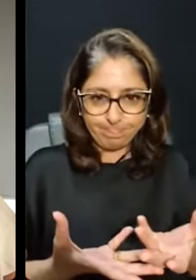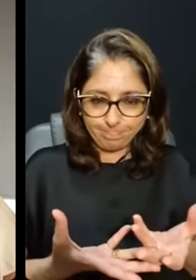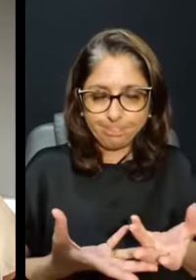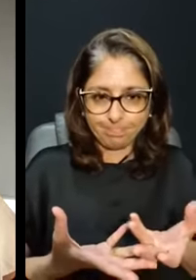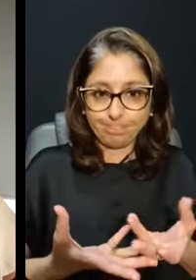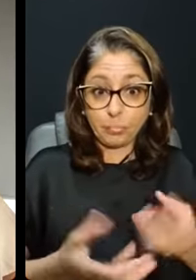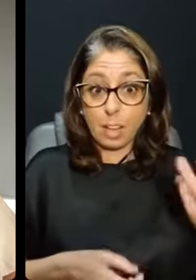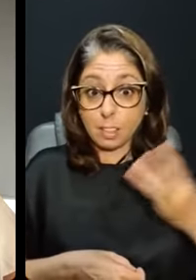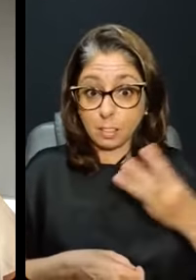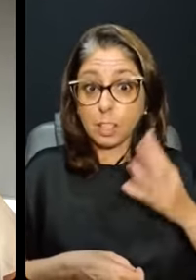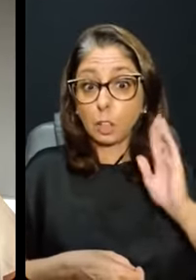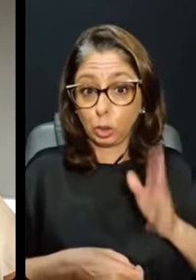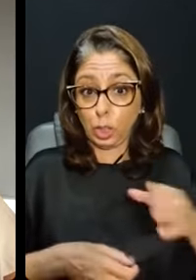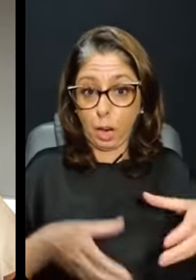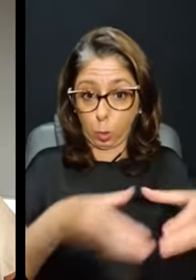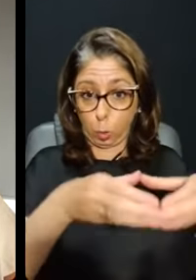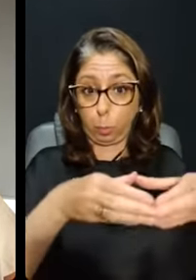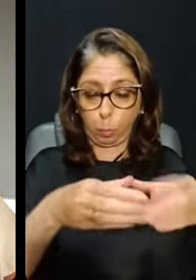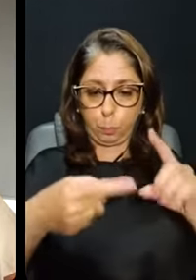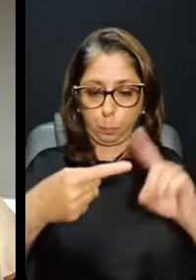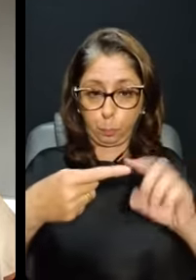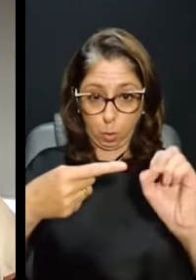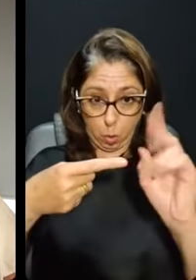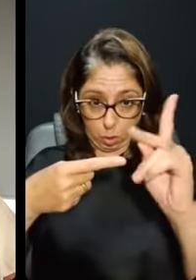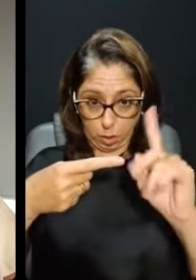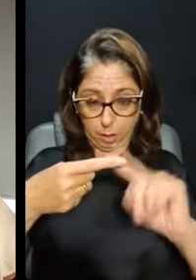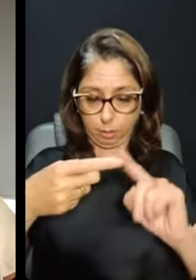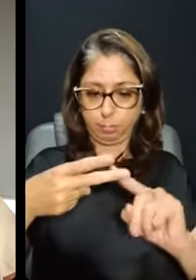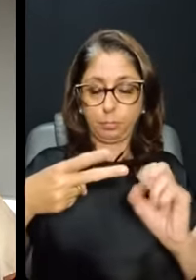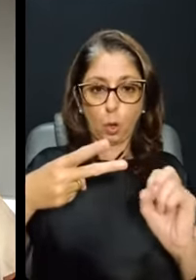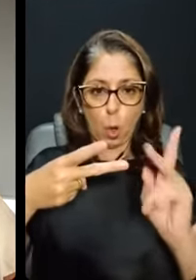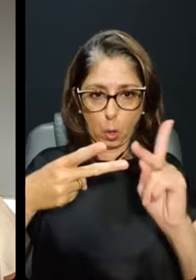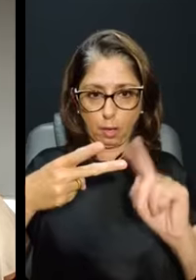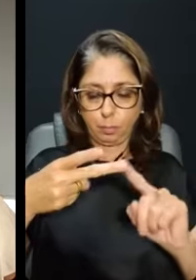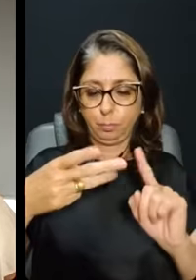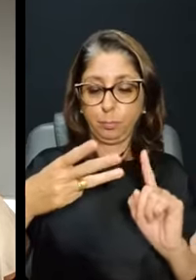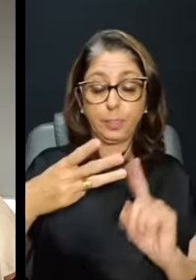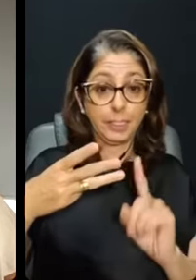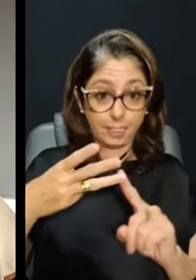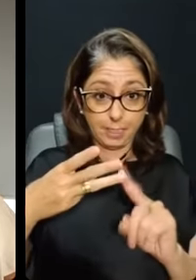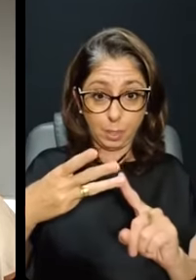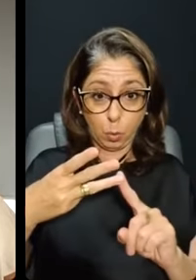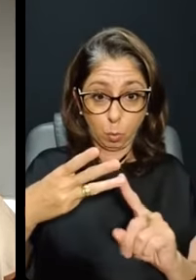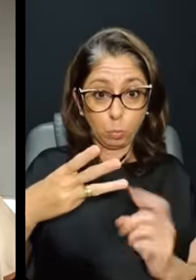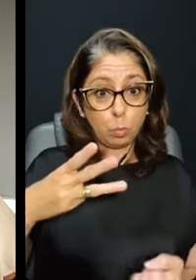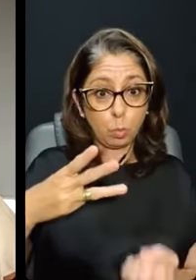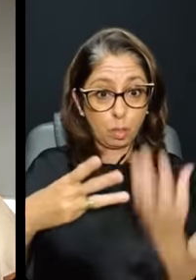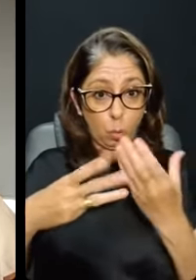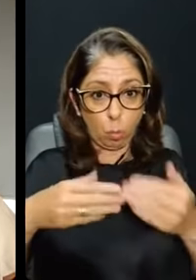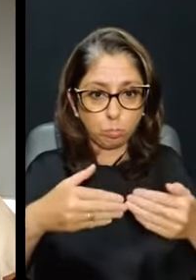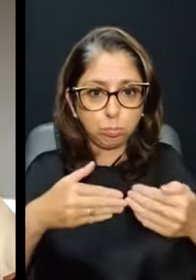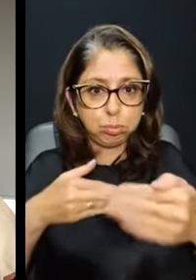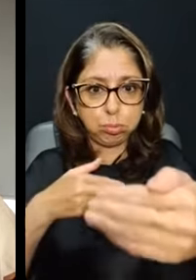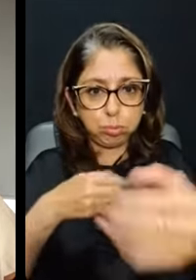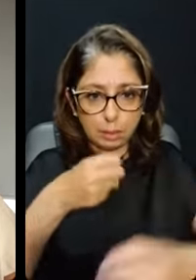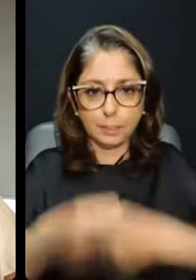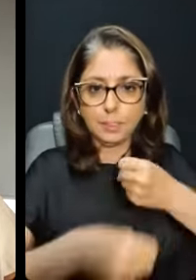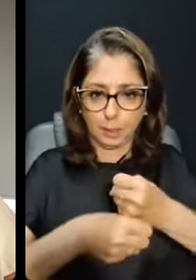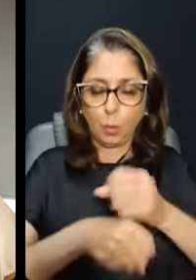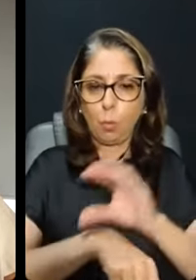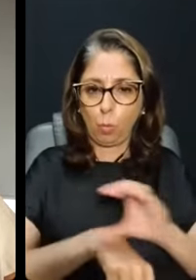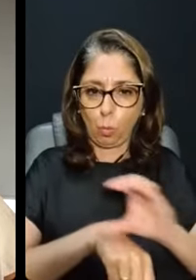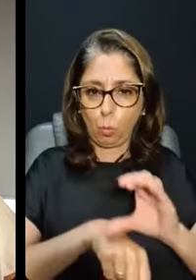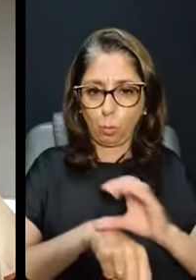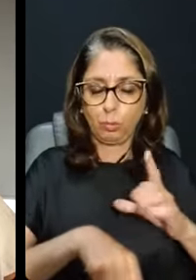que qualquer pessoa que passe pela experiência de enxergar de diferentes óticas o que que é uma deficiência,